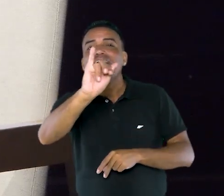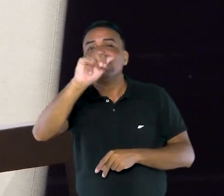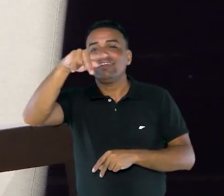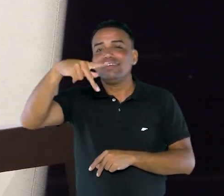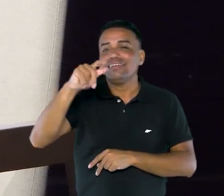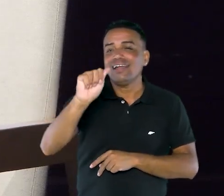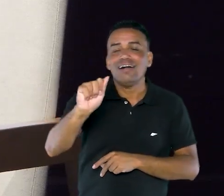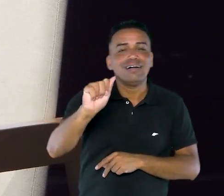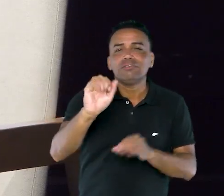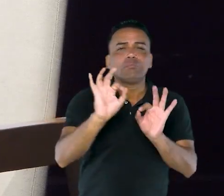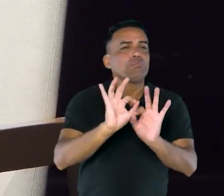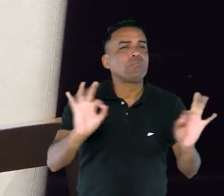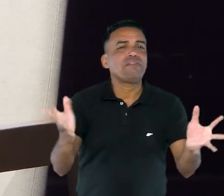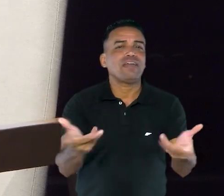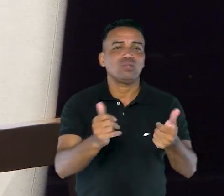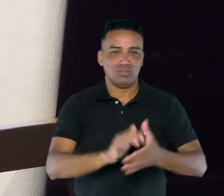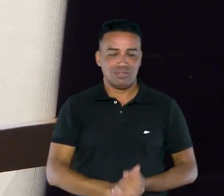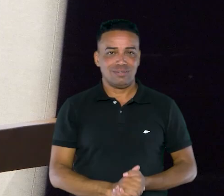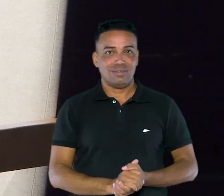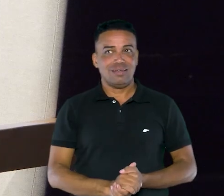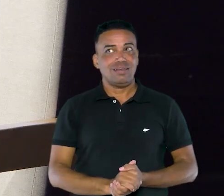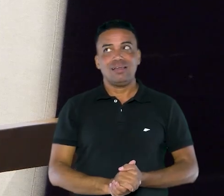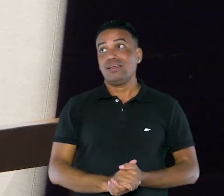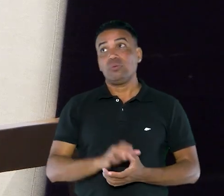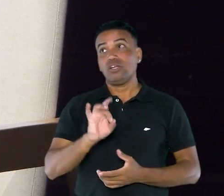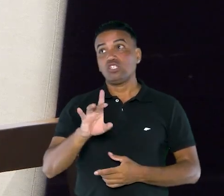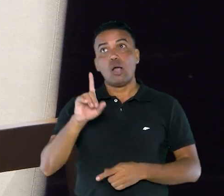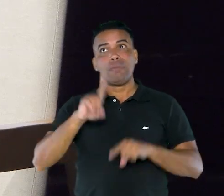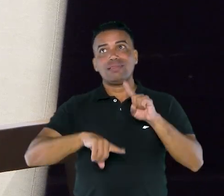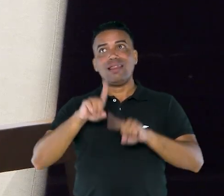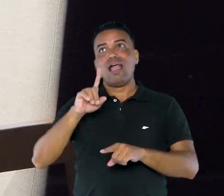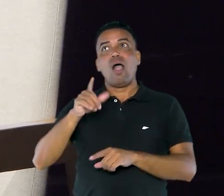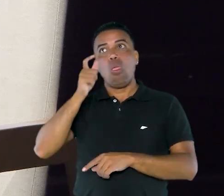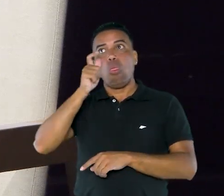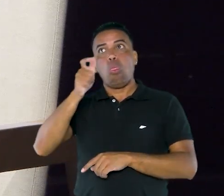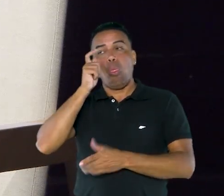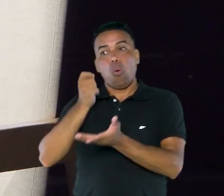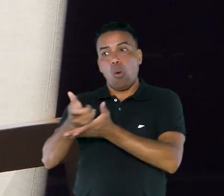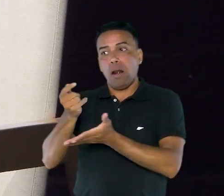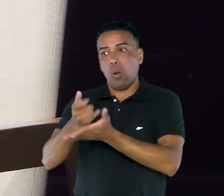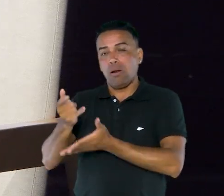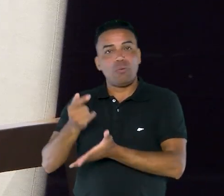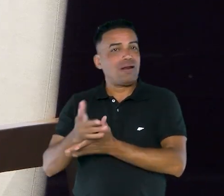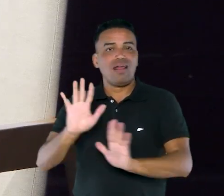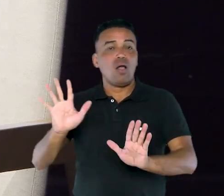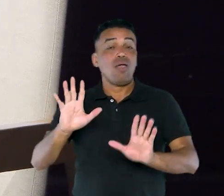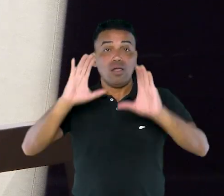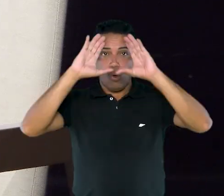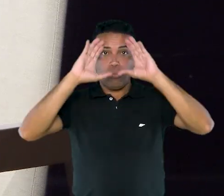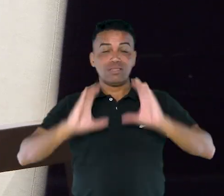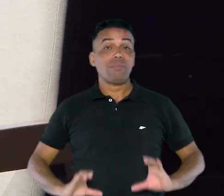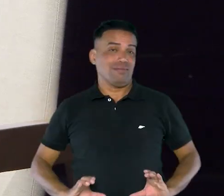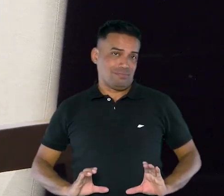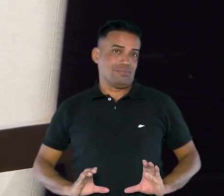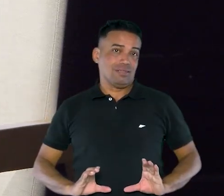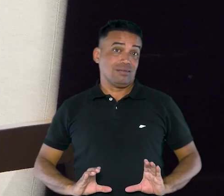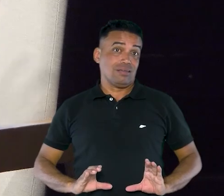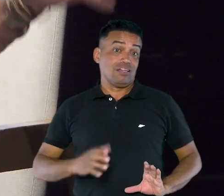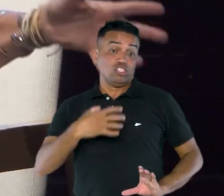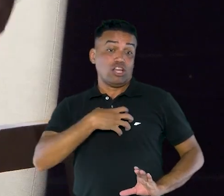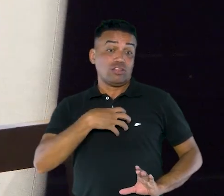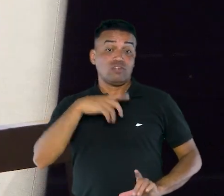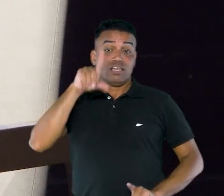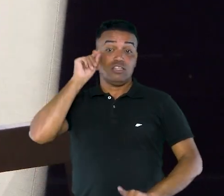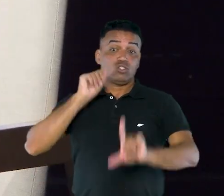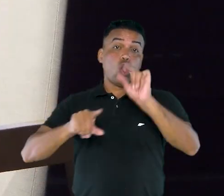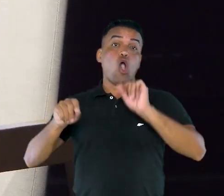de desapego, é também, mas é uma questão de como é que você escolhe estar no mundo. E aí não é que todos nós agora